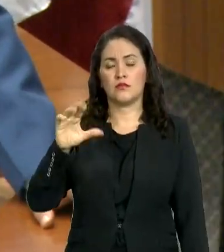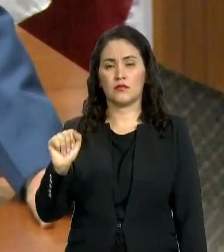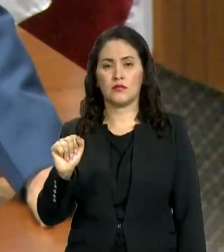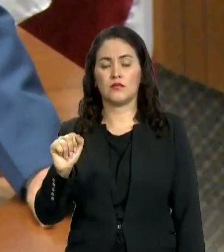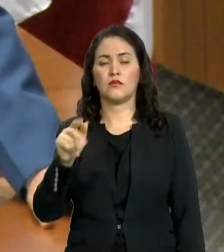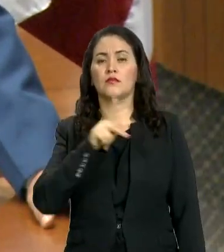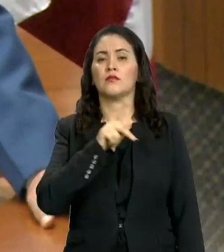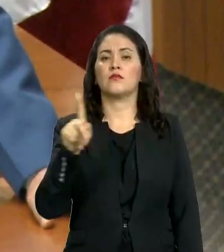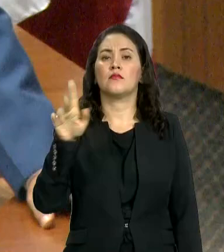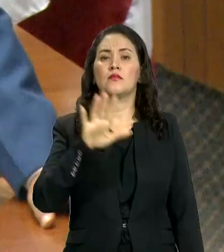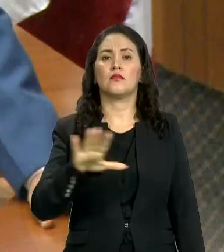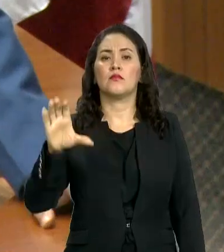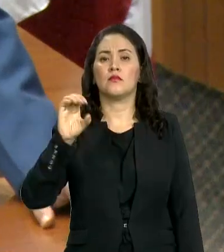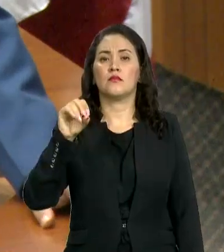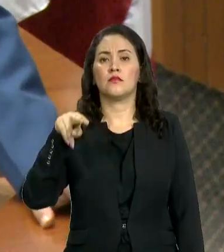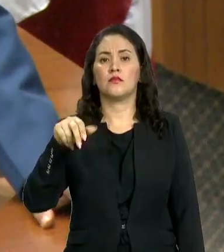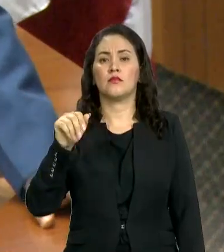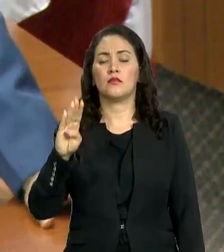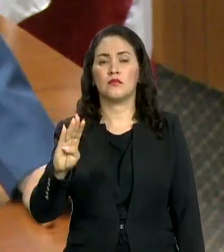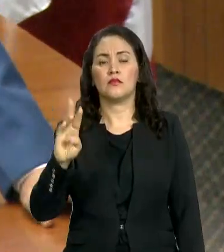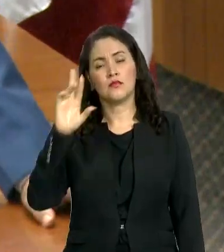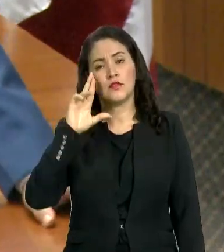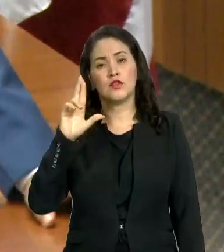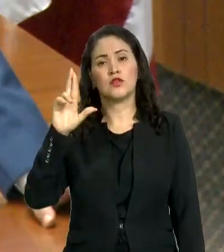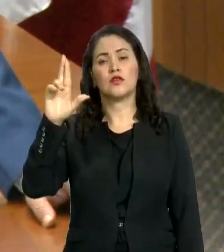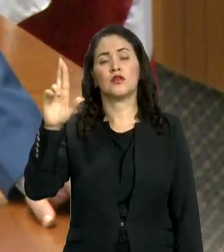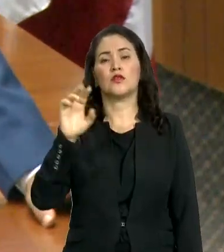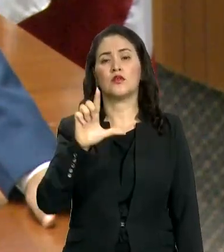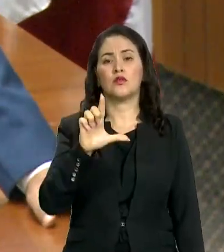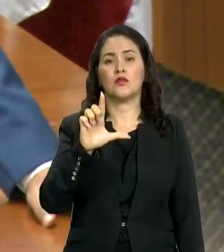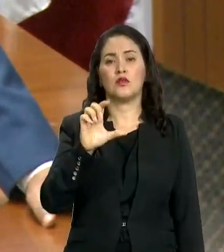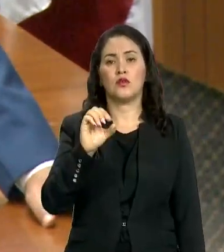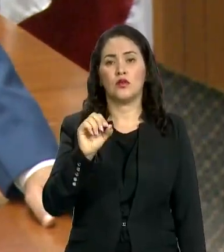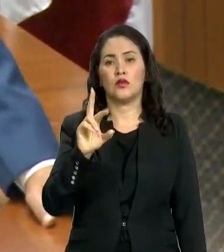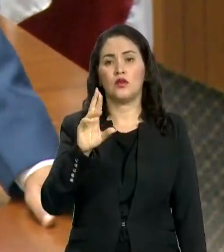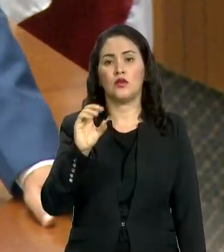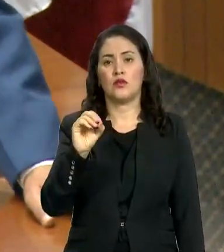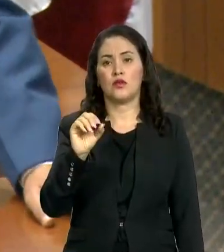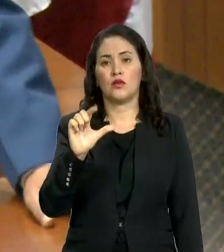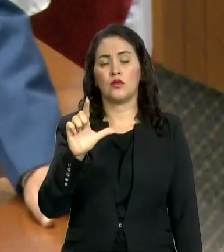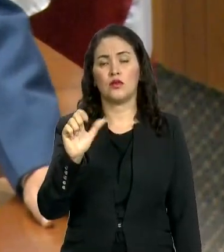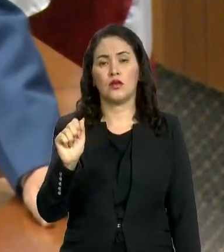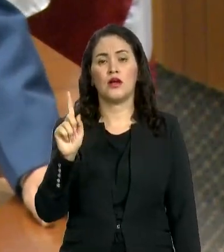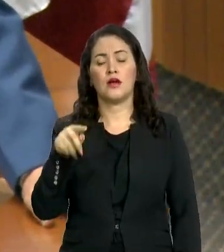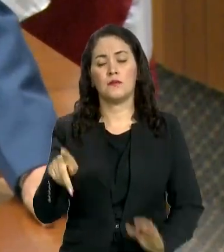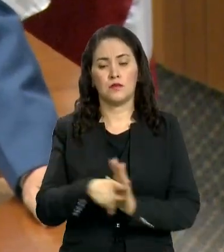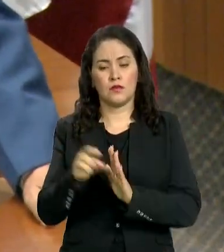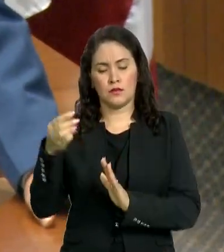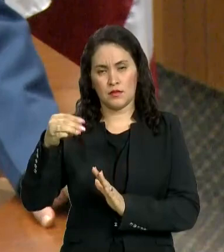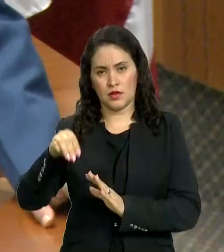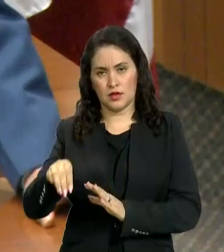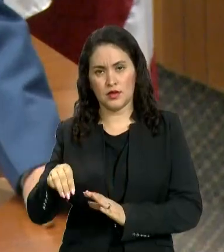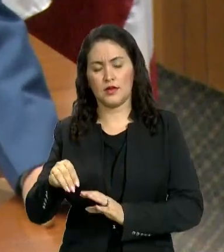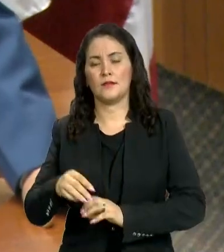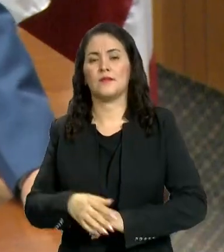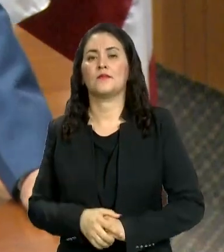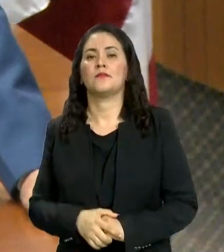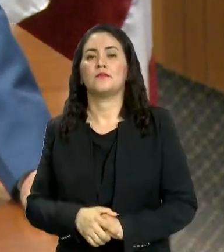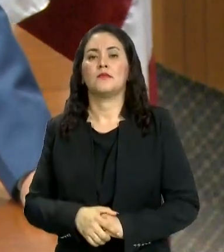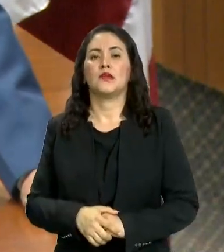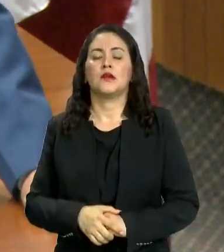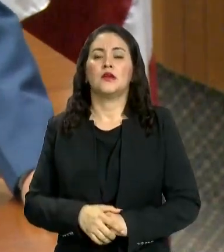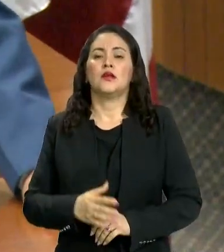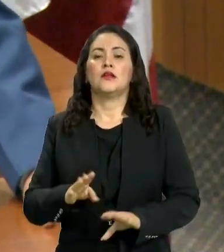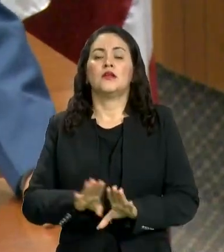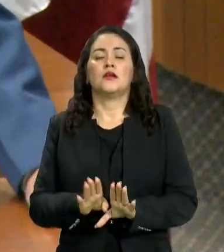executiva Lorana Santana que é uma Maranhense que esteve da ané que esteve conosco também e a presença do Governador